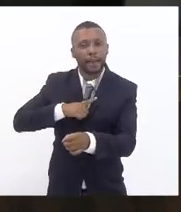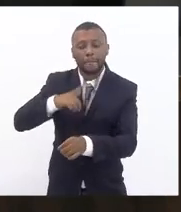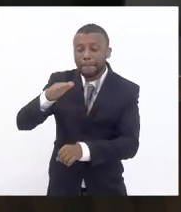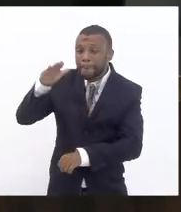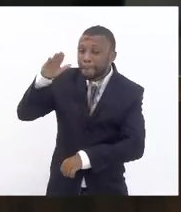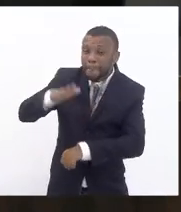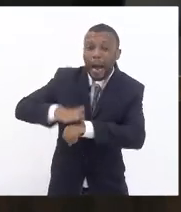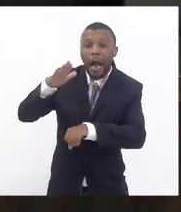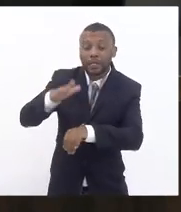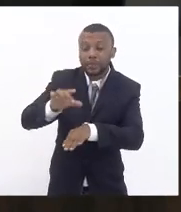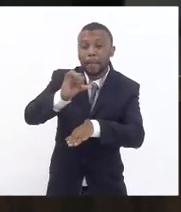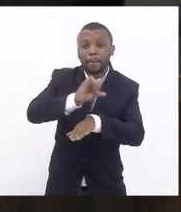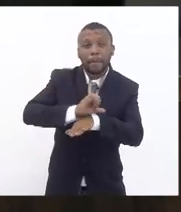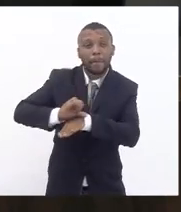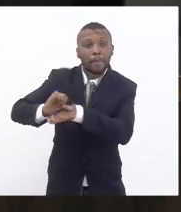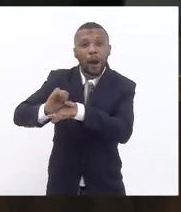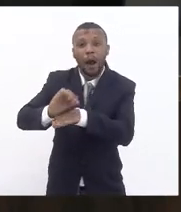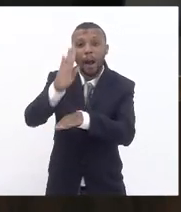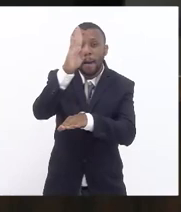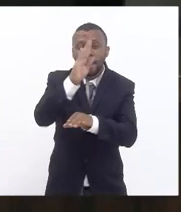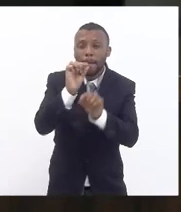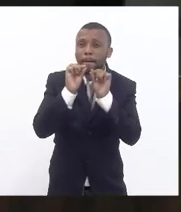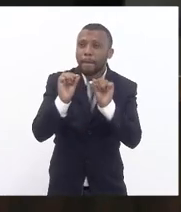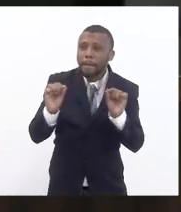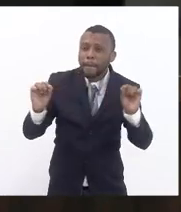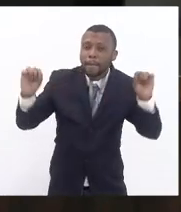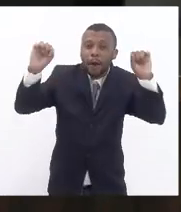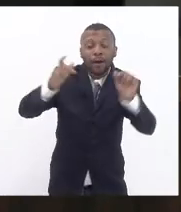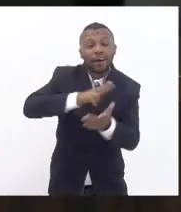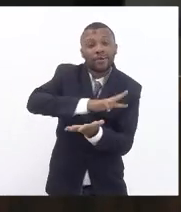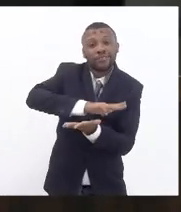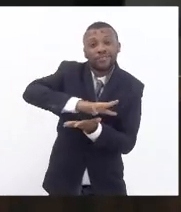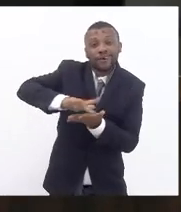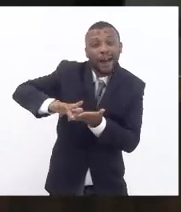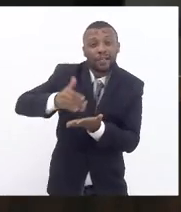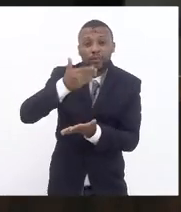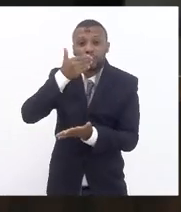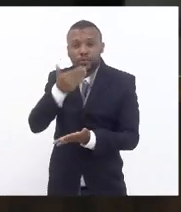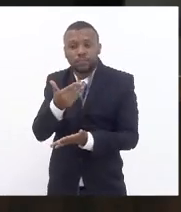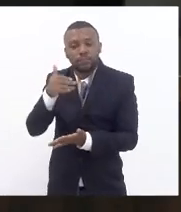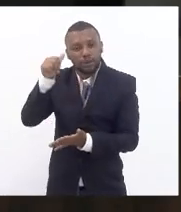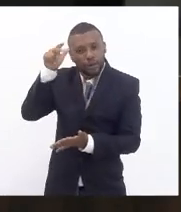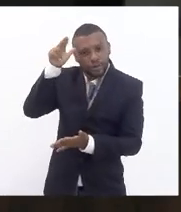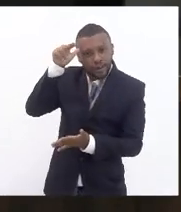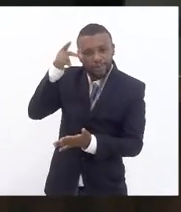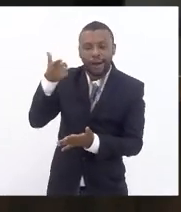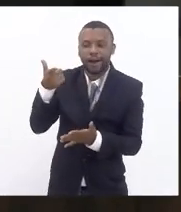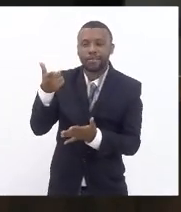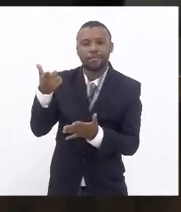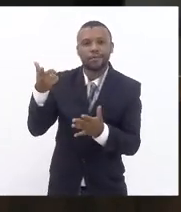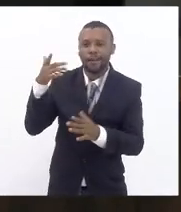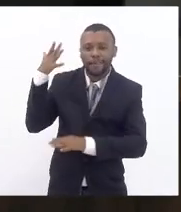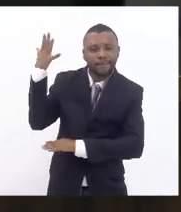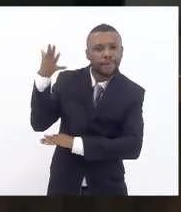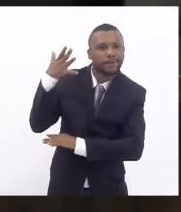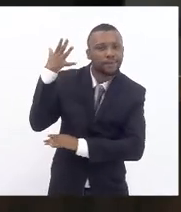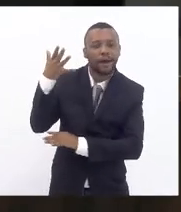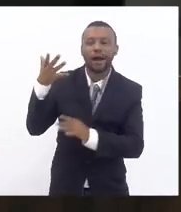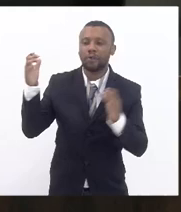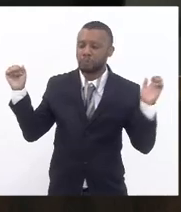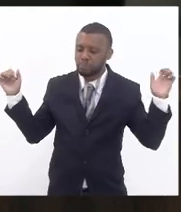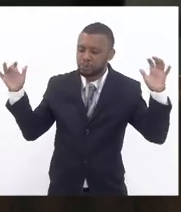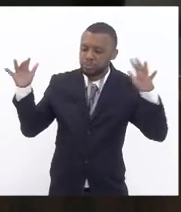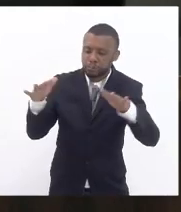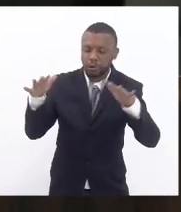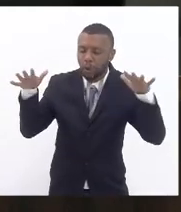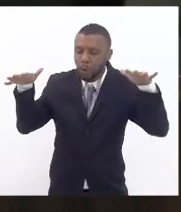cavalo, nacional do Campolina, Mangalarga Machador, Quarto de Milha, gerando economia, gerando a hotelaria e,